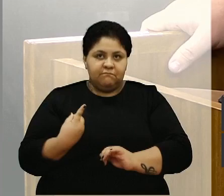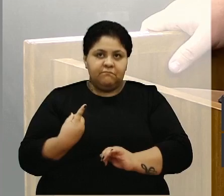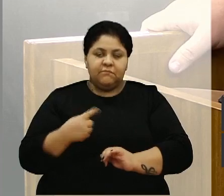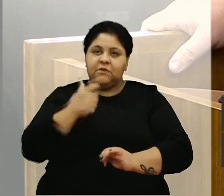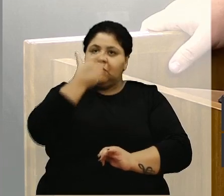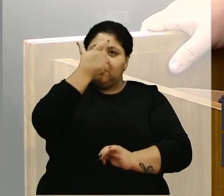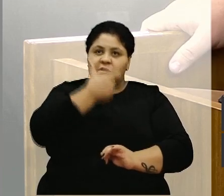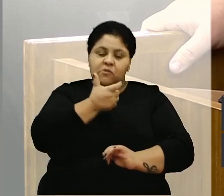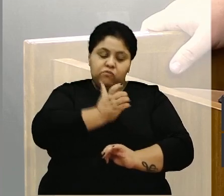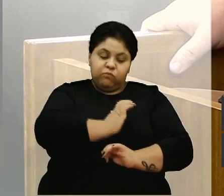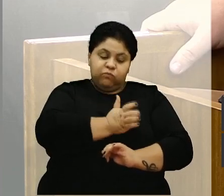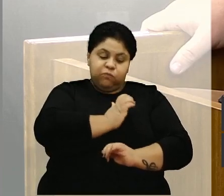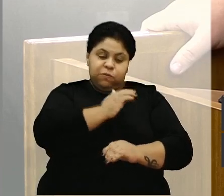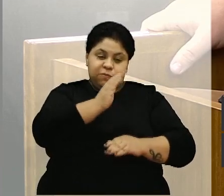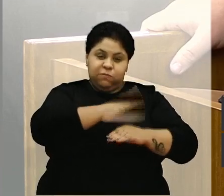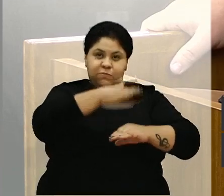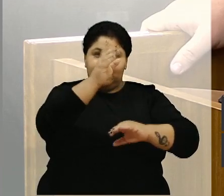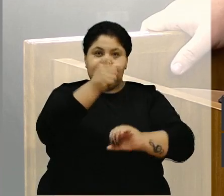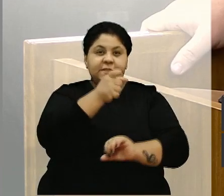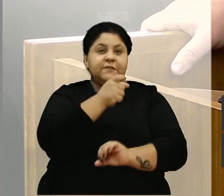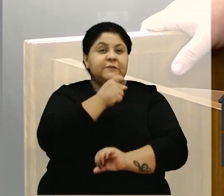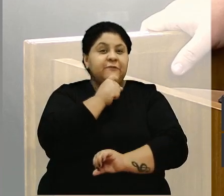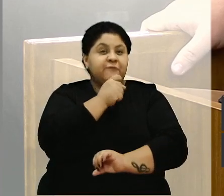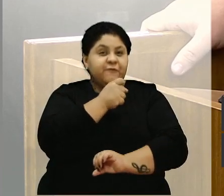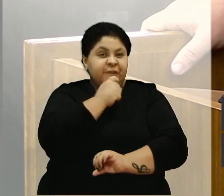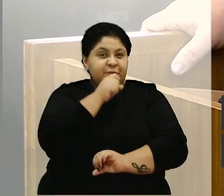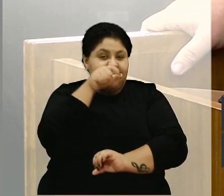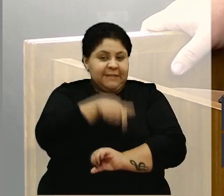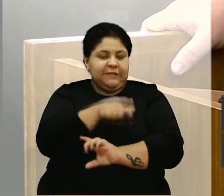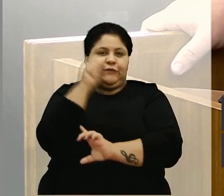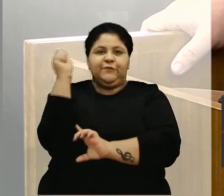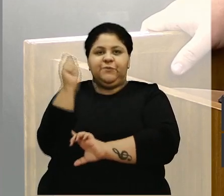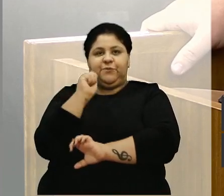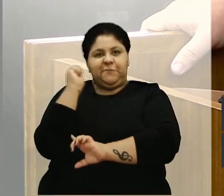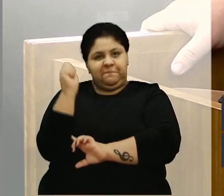é o coração mais gelado hoje do Rio Grande do Sul.